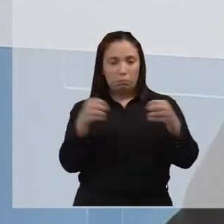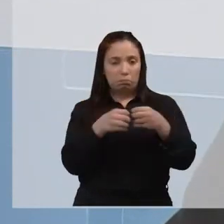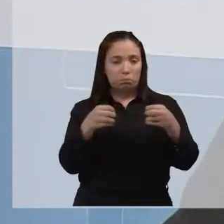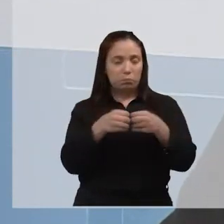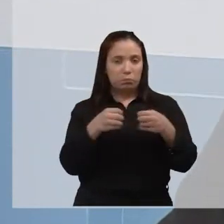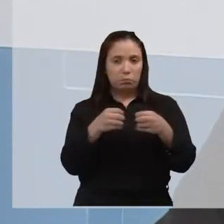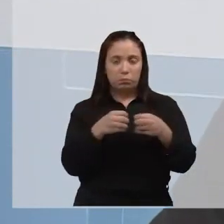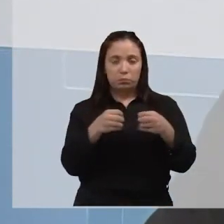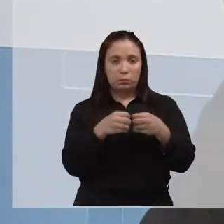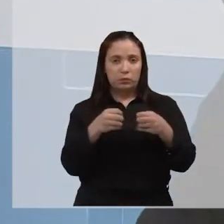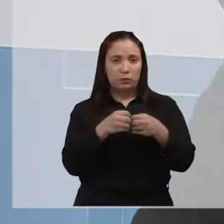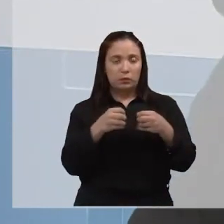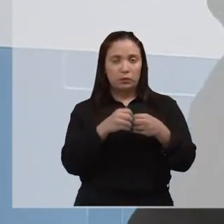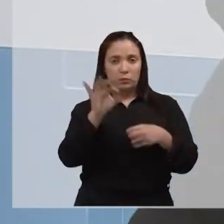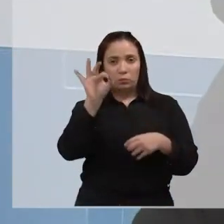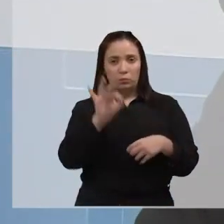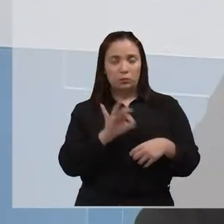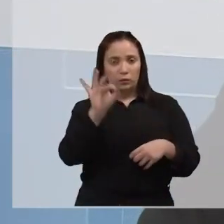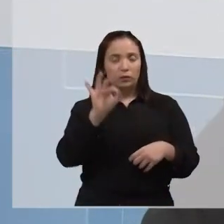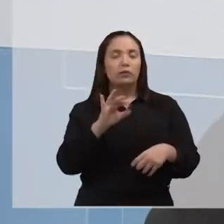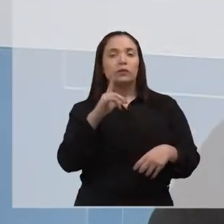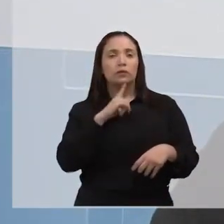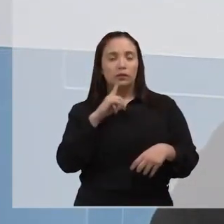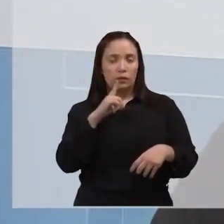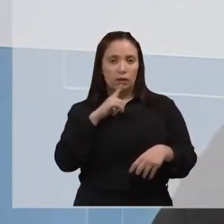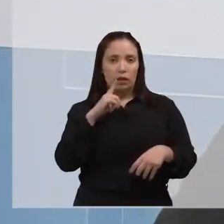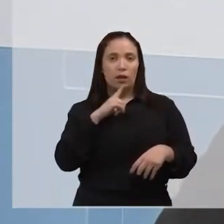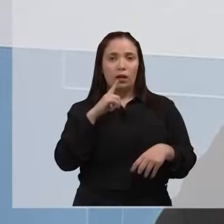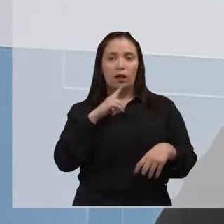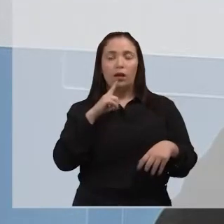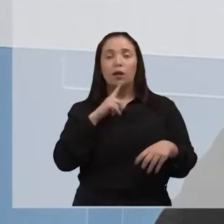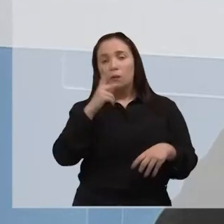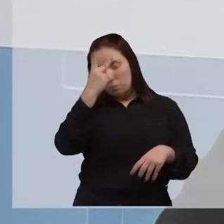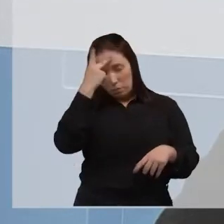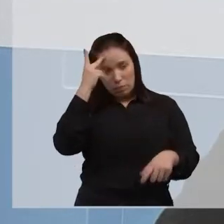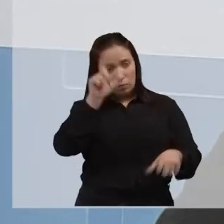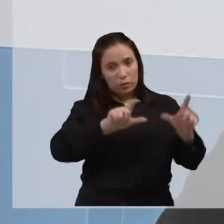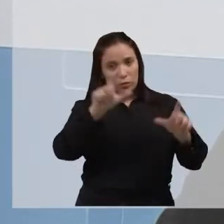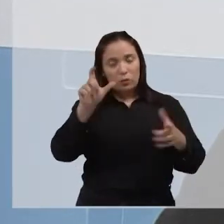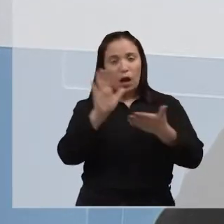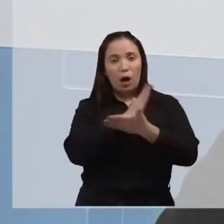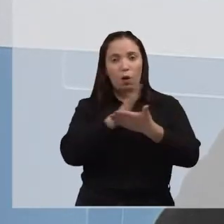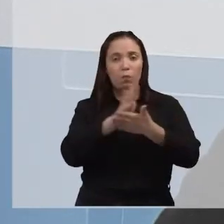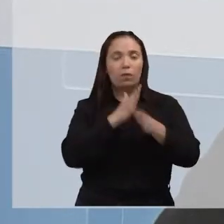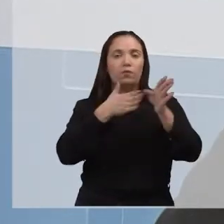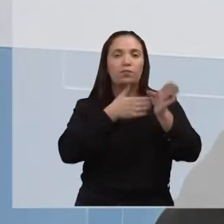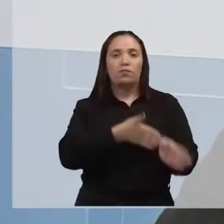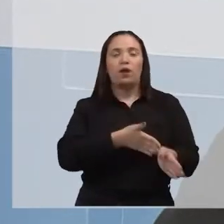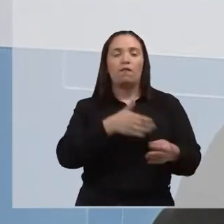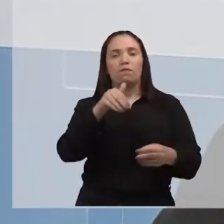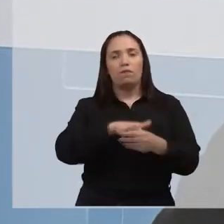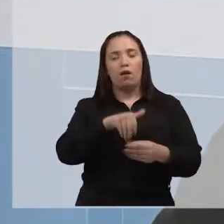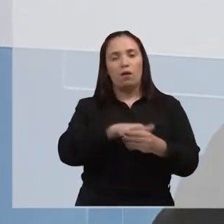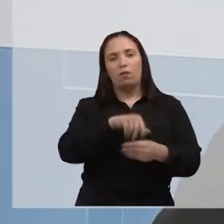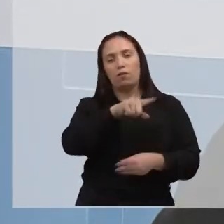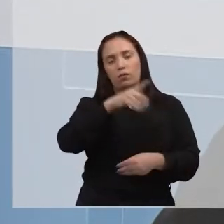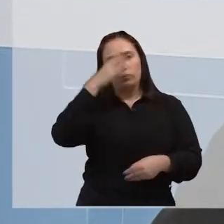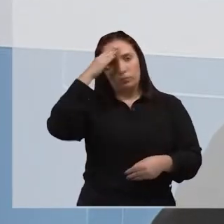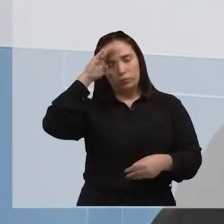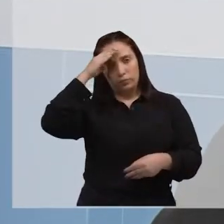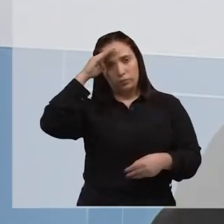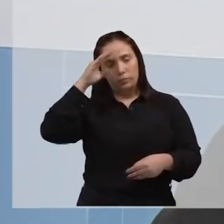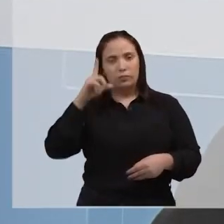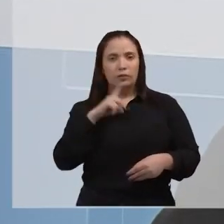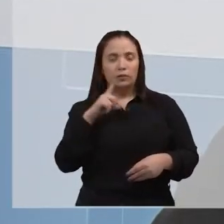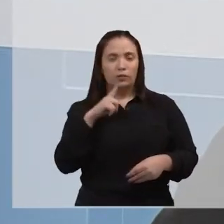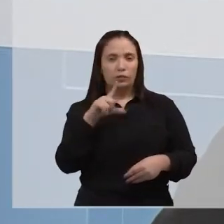ele tem uma base sólida. Ele tem um eleitor, né, calcificado, né, já